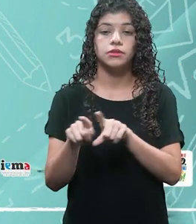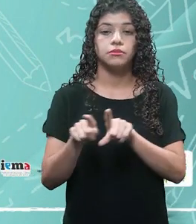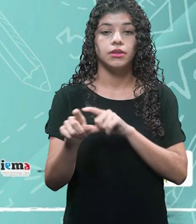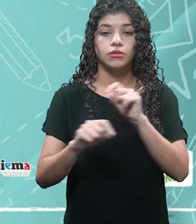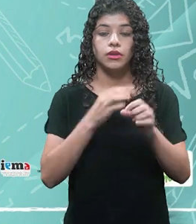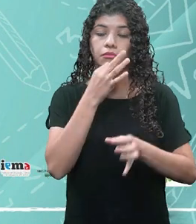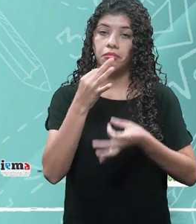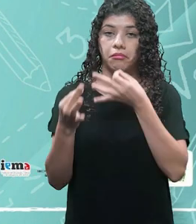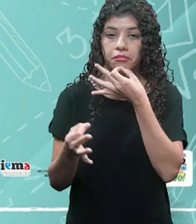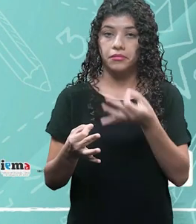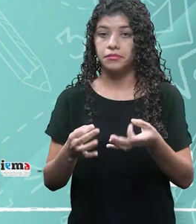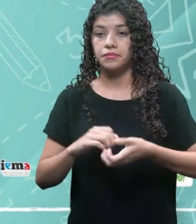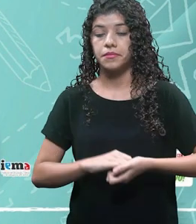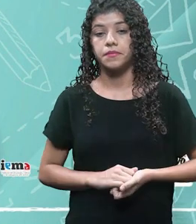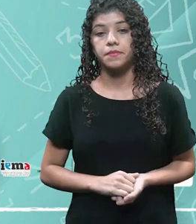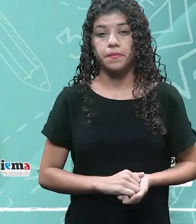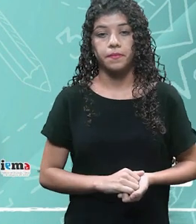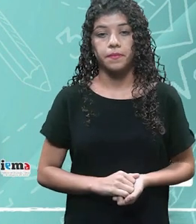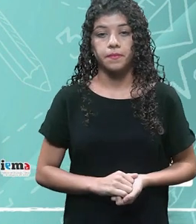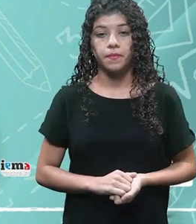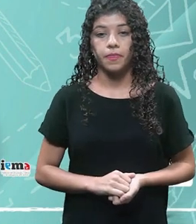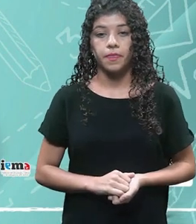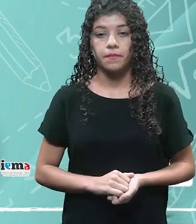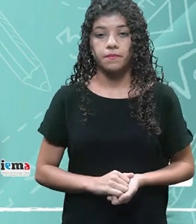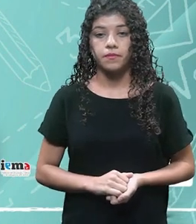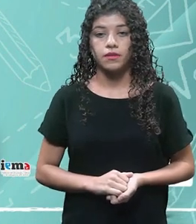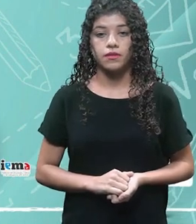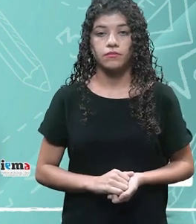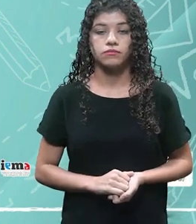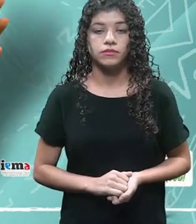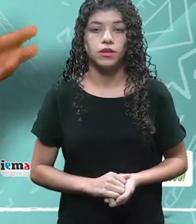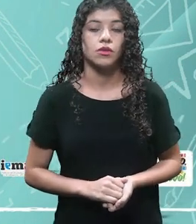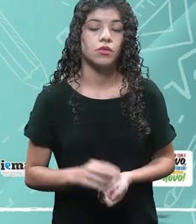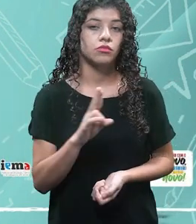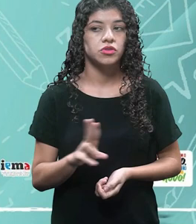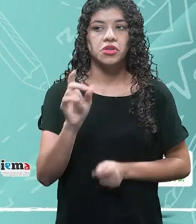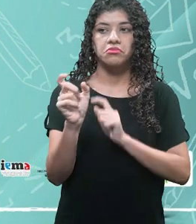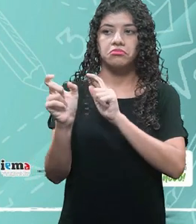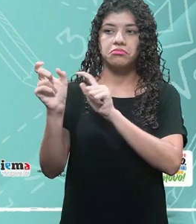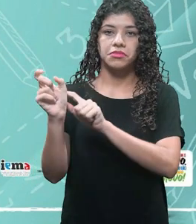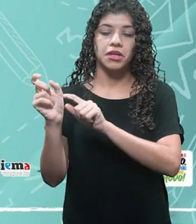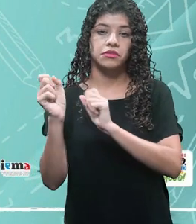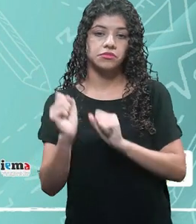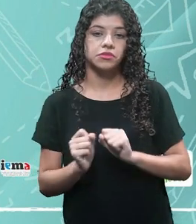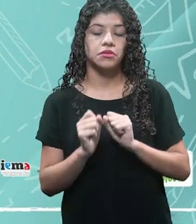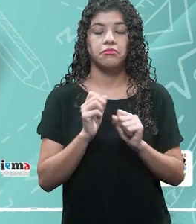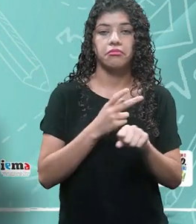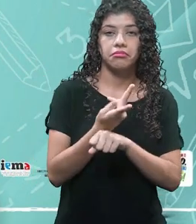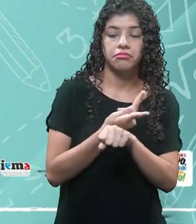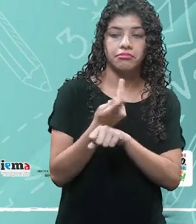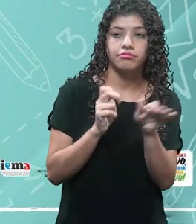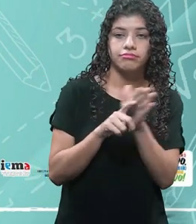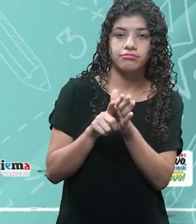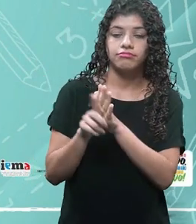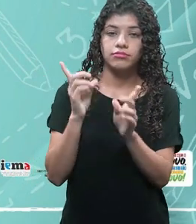perguntas e você pode formular argumentos tá bom e usando palavras-chaves esquemas que você tenha